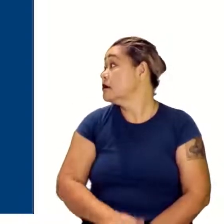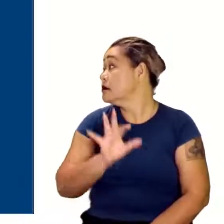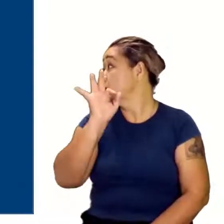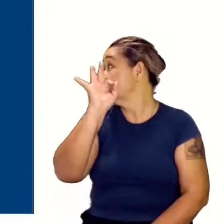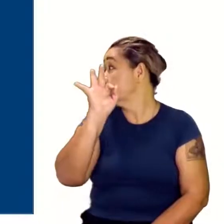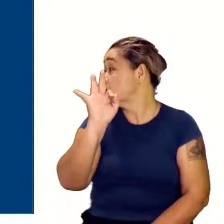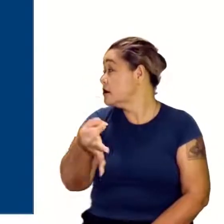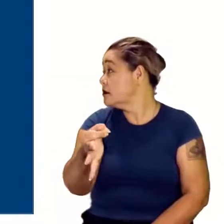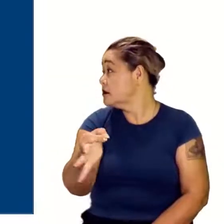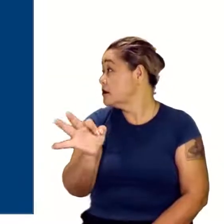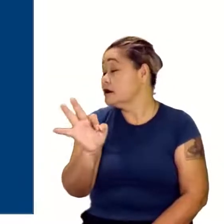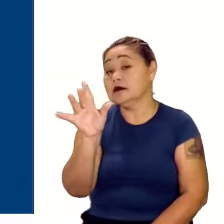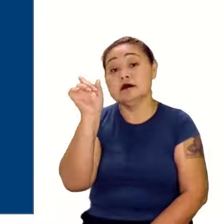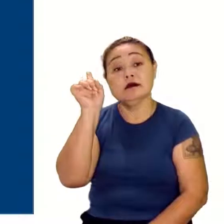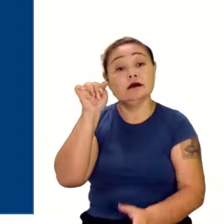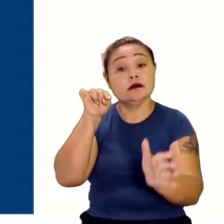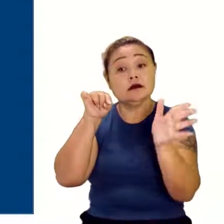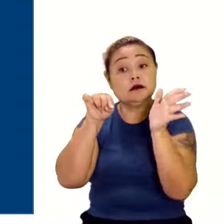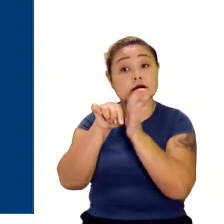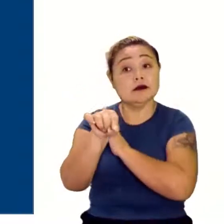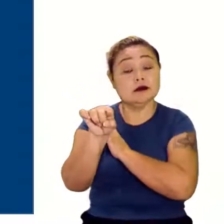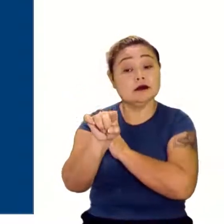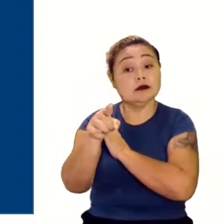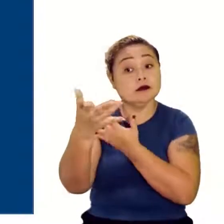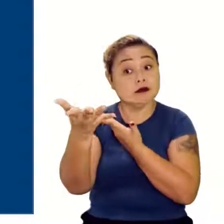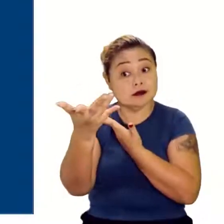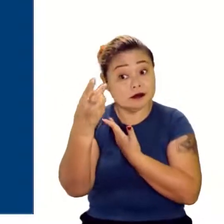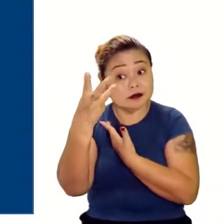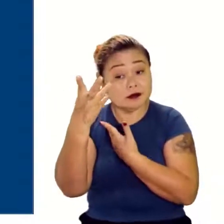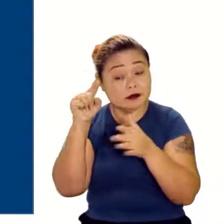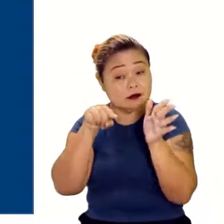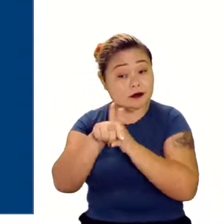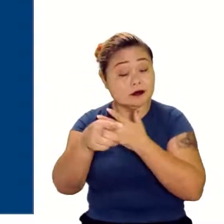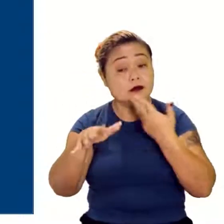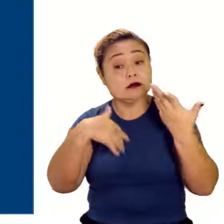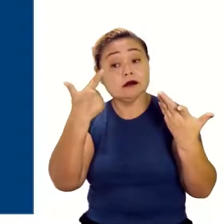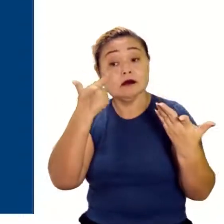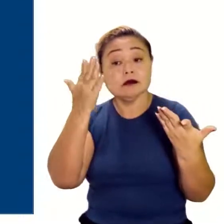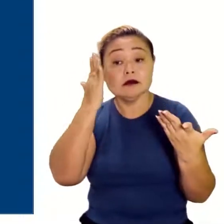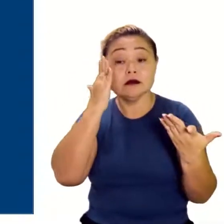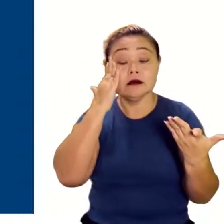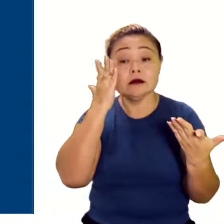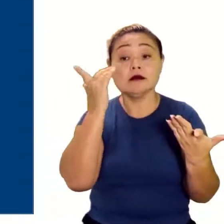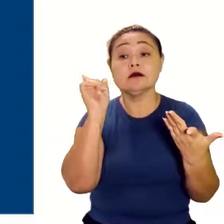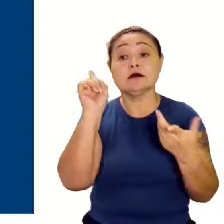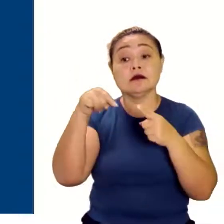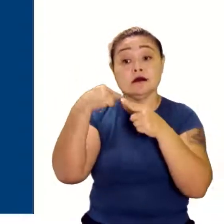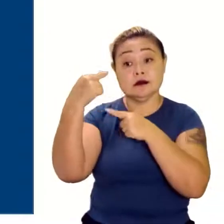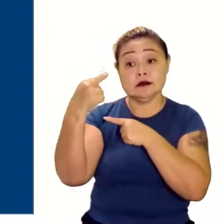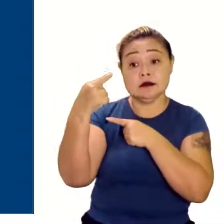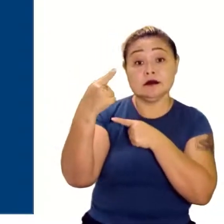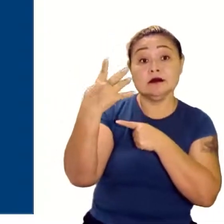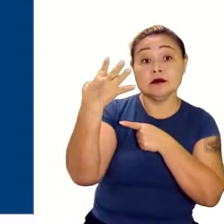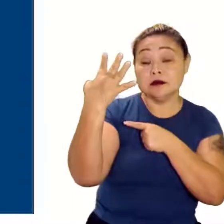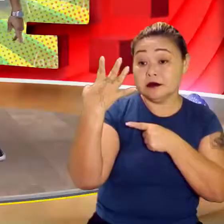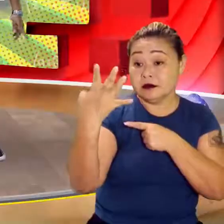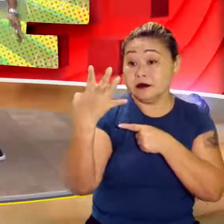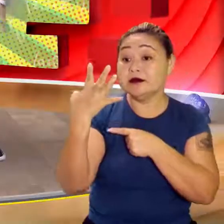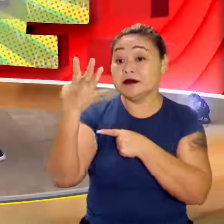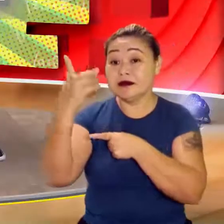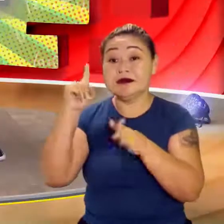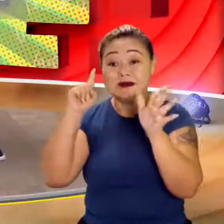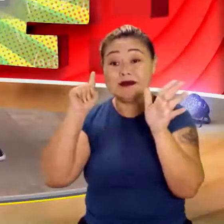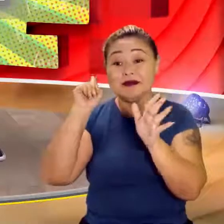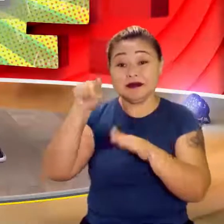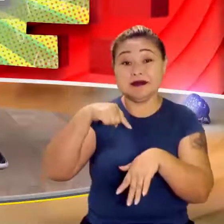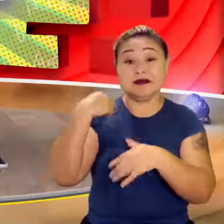Certo? 3 perguntinhas aí só para dar um esquenta, né? Para vocês identificarem. E a quarta vai ser o Brincando com os Números. A quarta vai